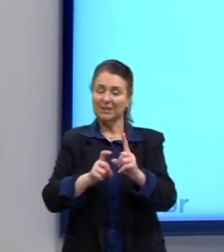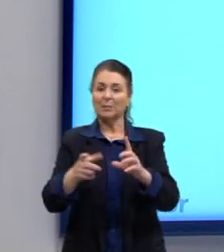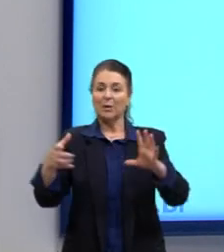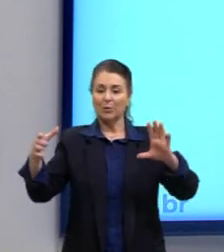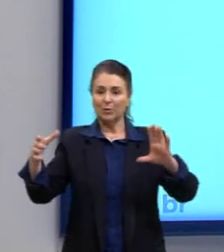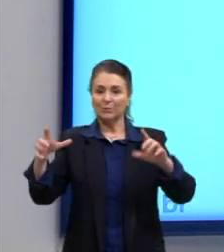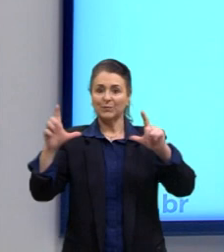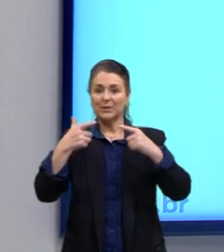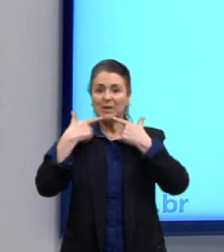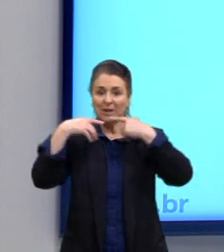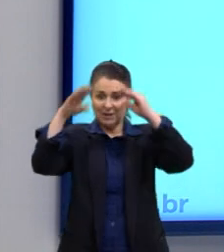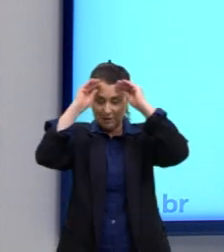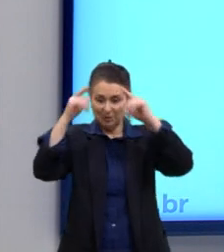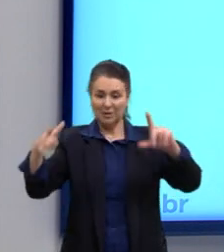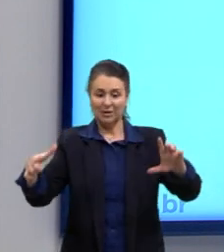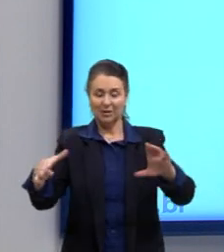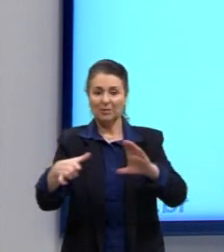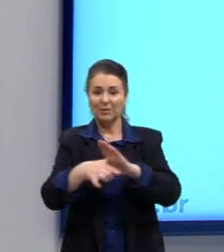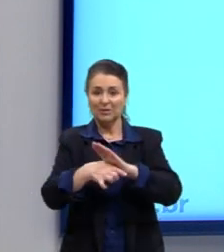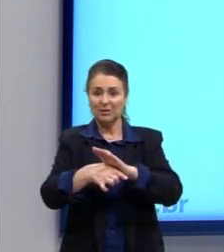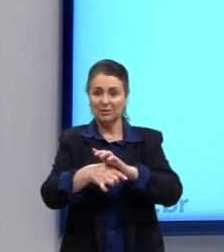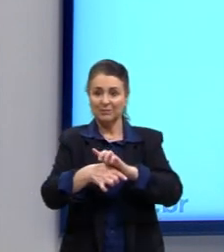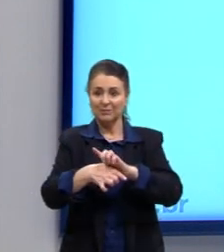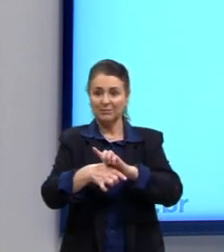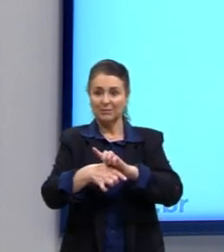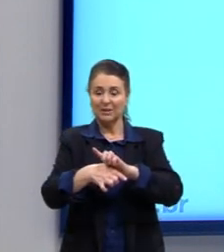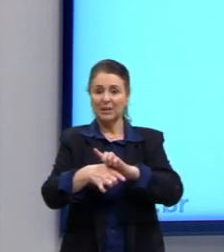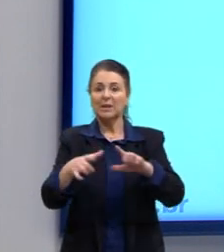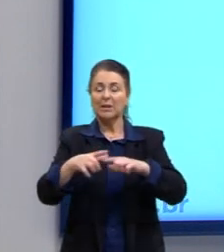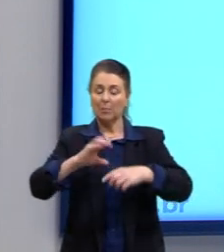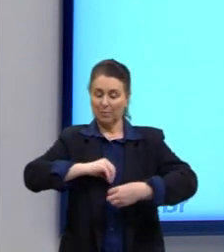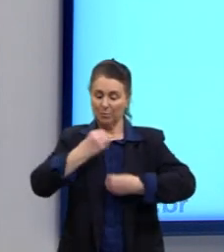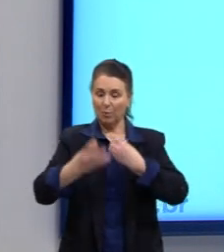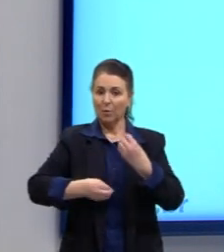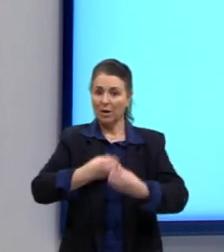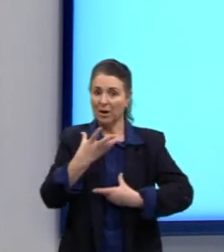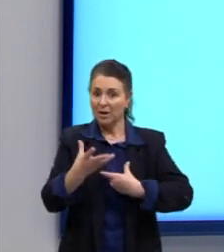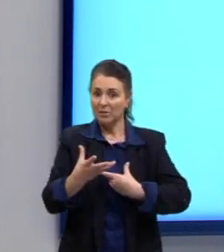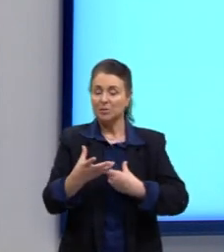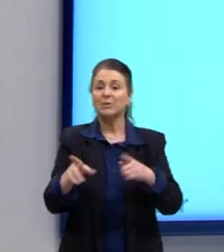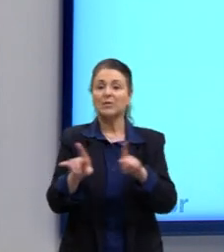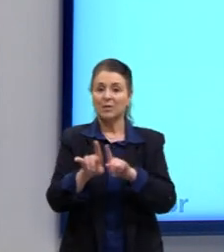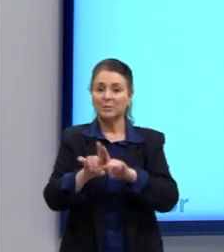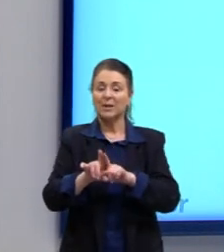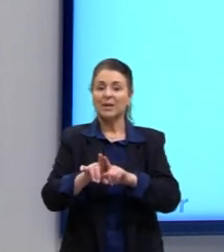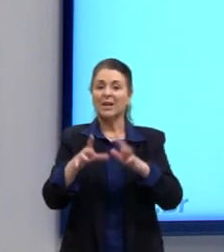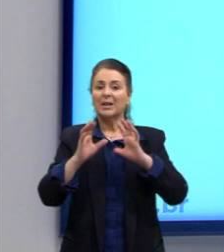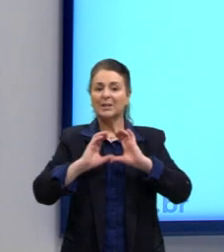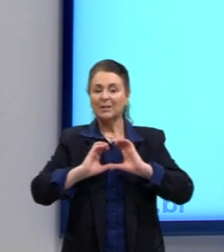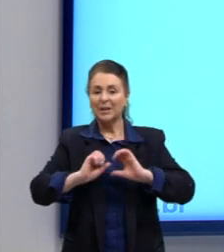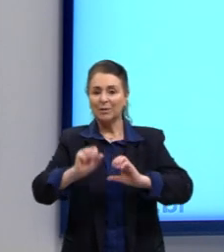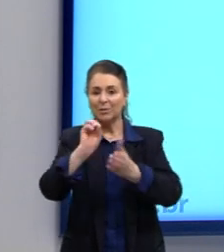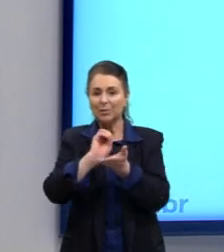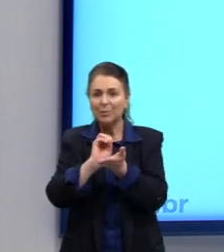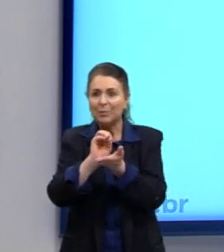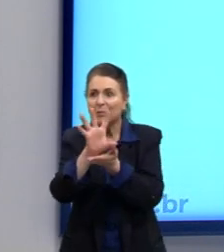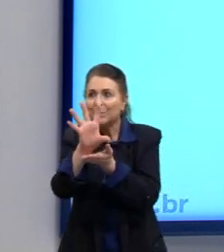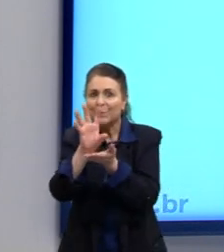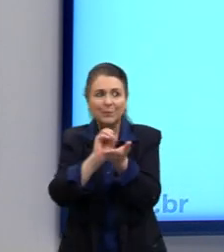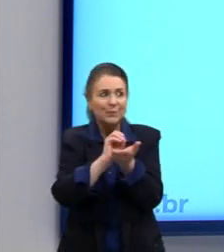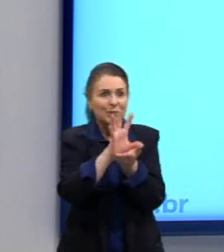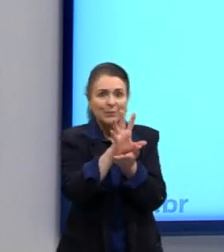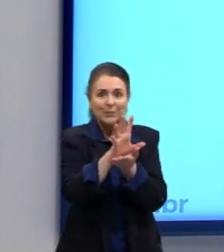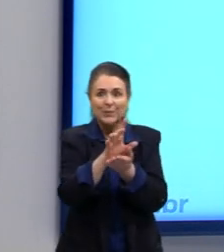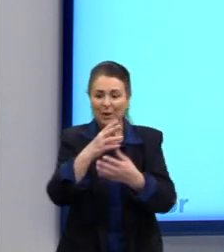se estuda muito essa função metalinguística né função poética ela contém a mensagem si mesmo a poesia